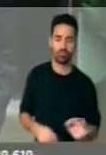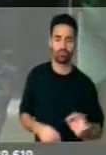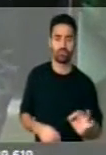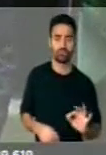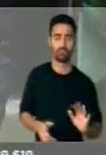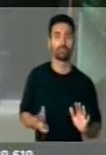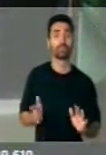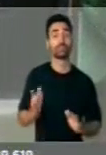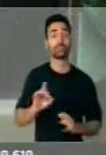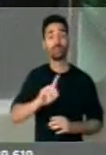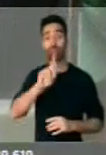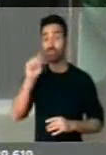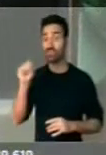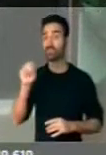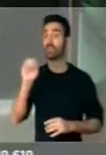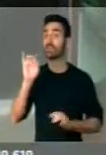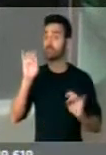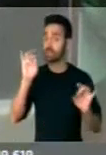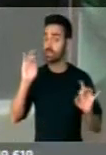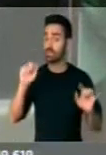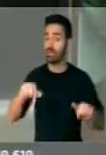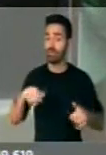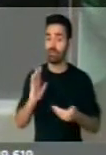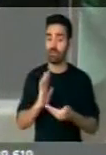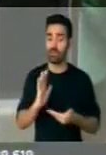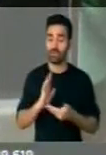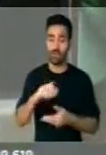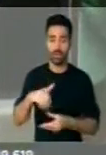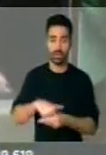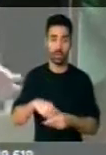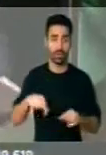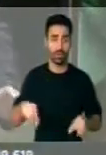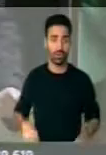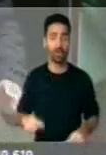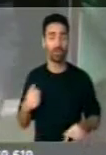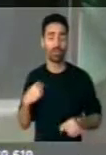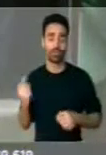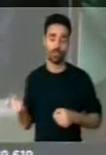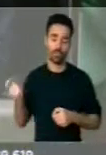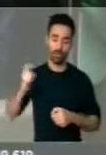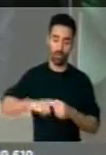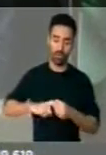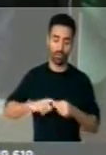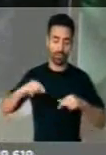fatídico de uma votação na Câmara dos Deputados, eu voltei aqui,